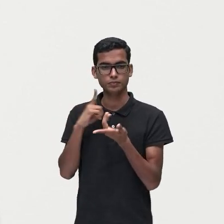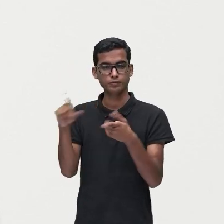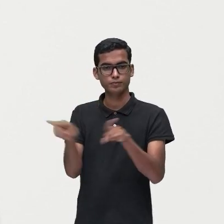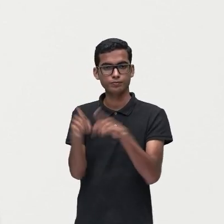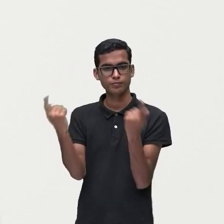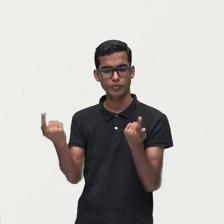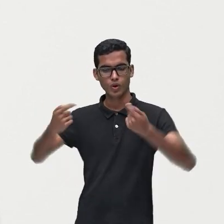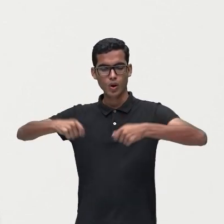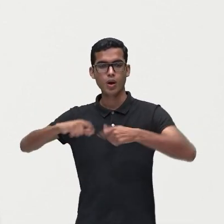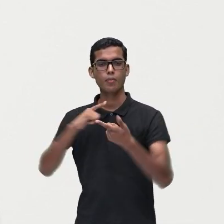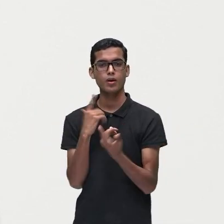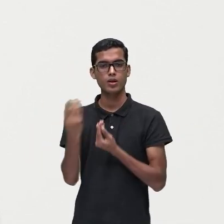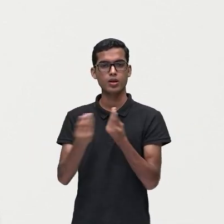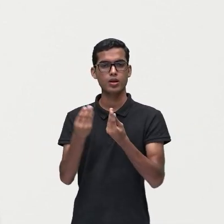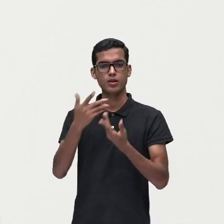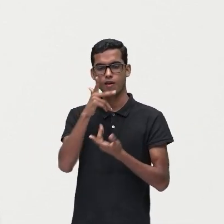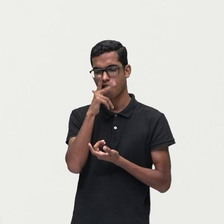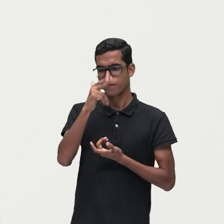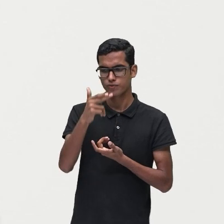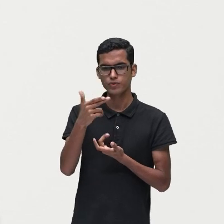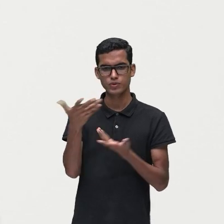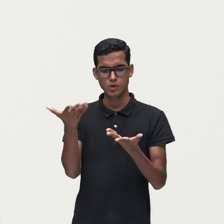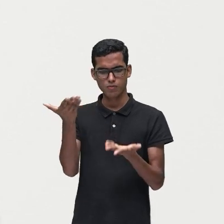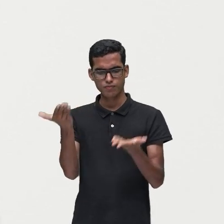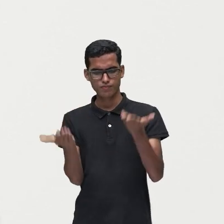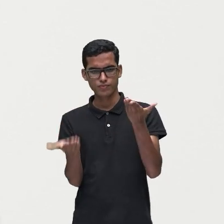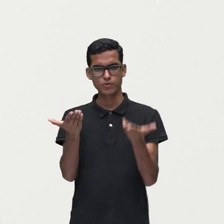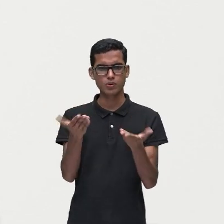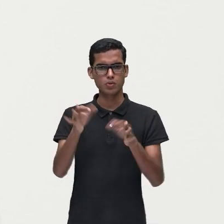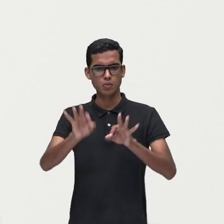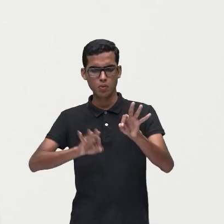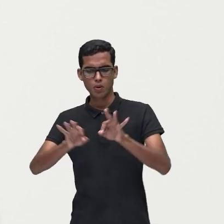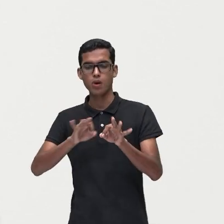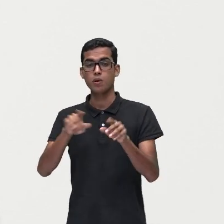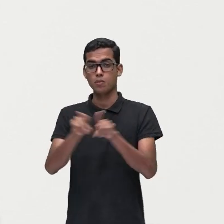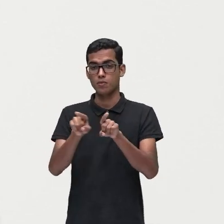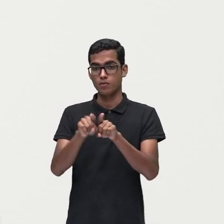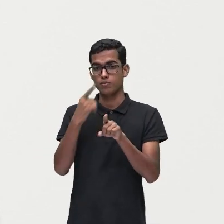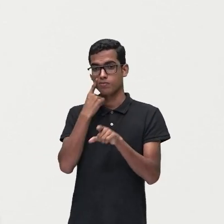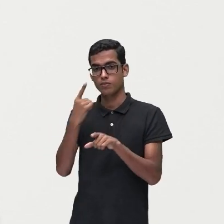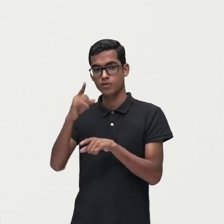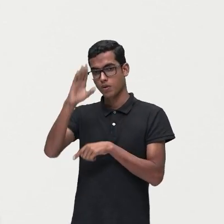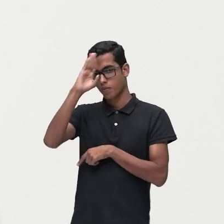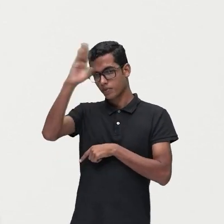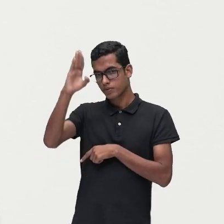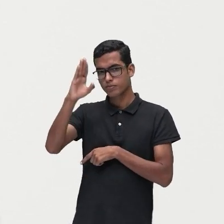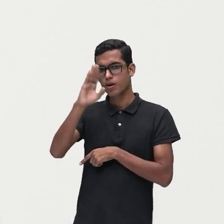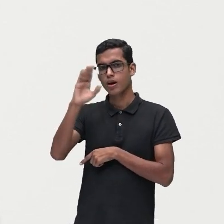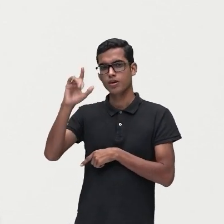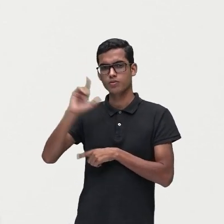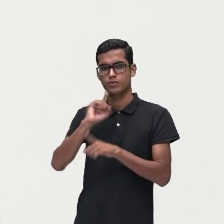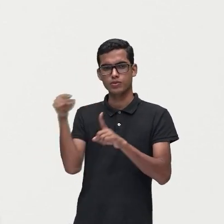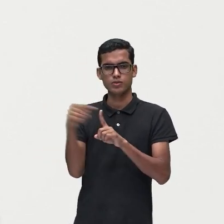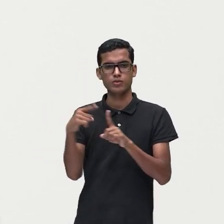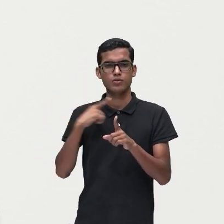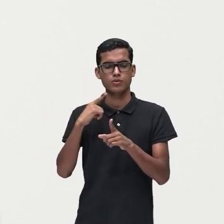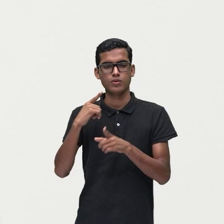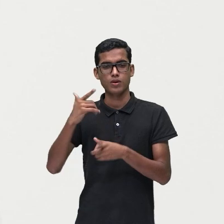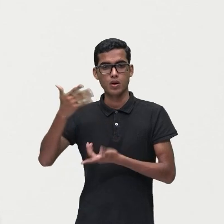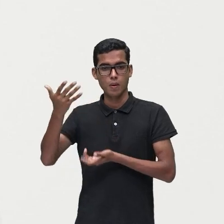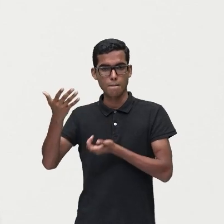de multiplicar a força aplicada sobre ela. Suas principais funções são elevar